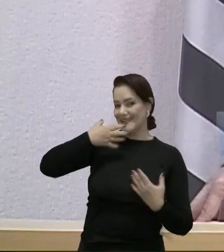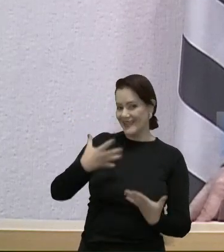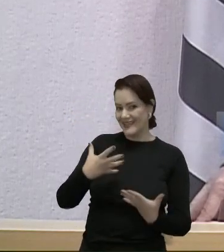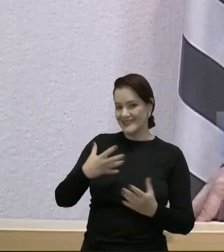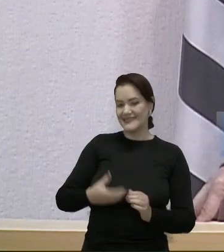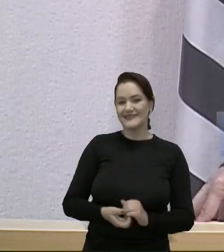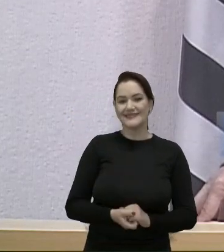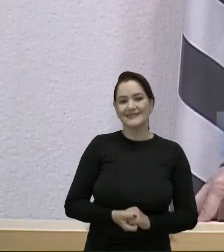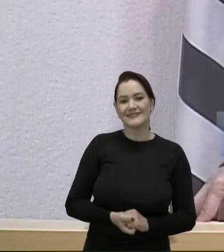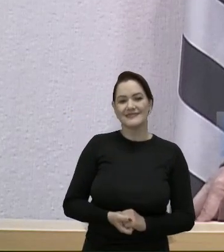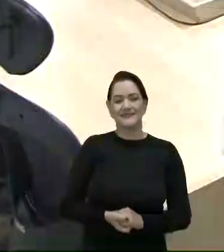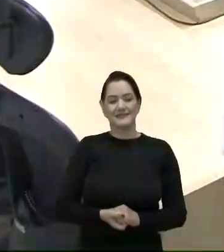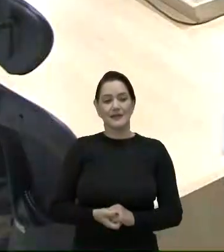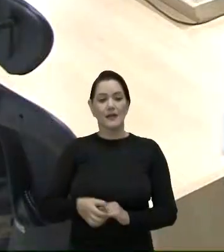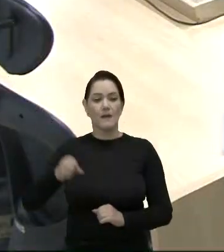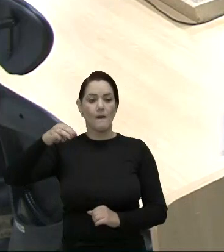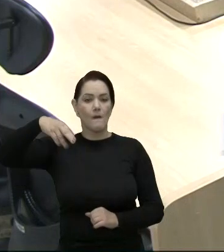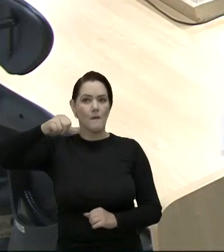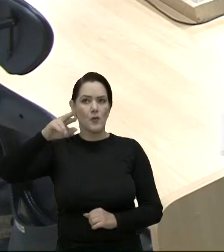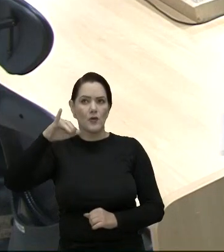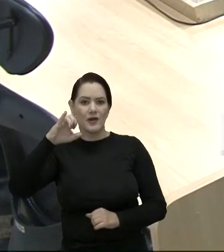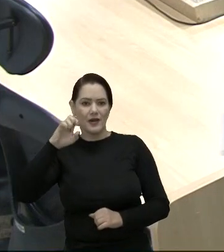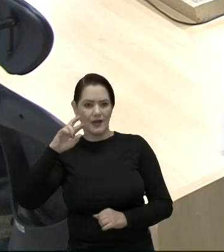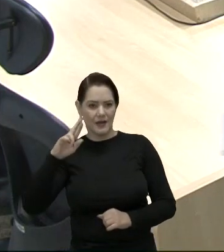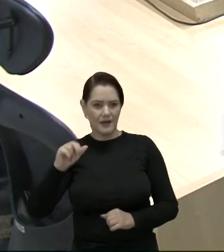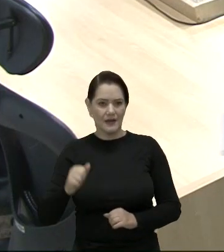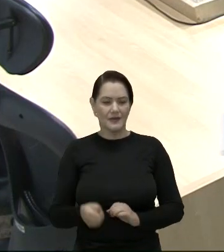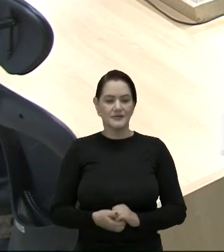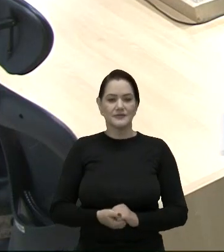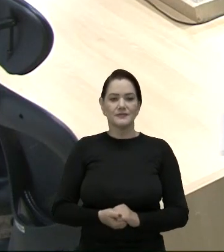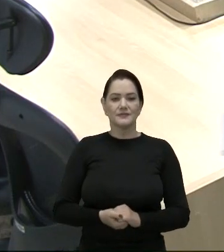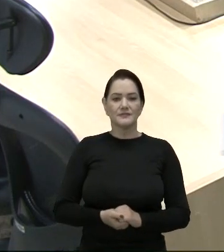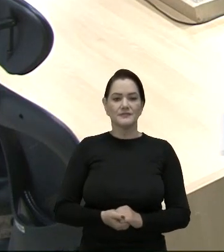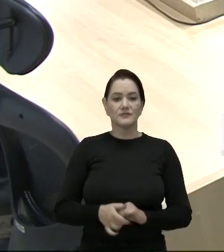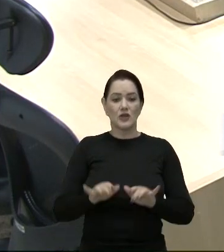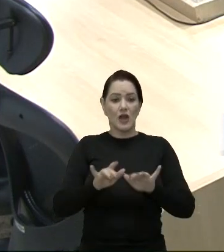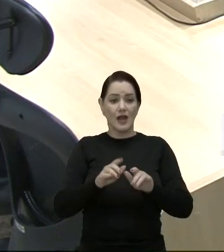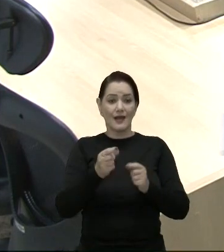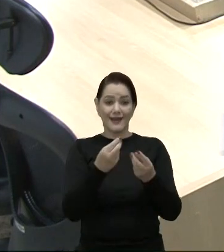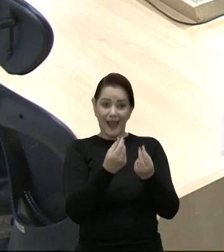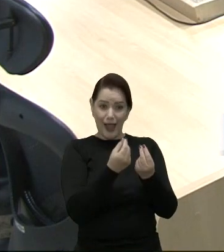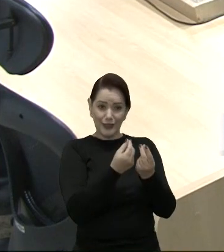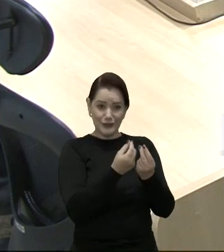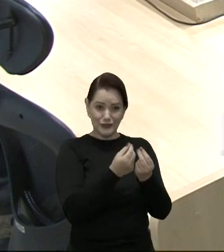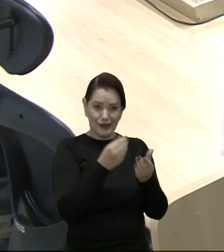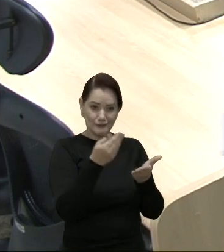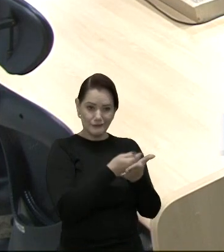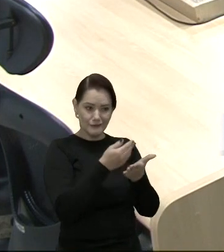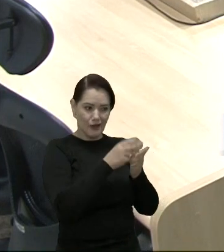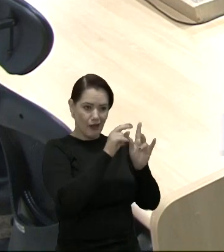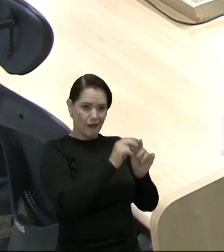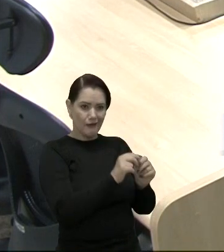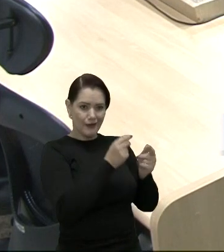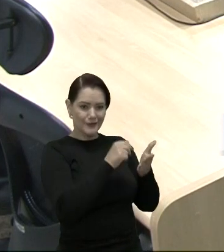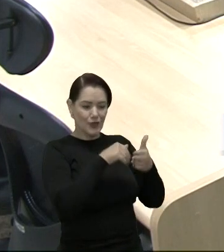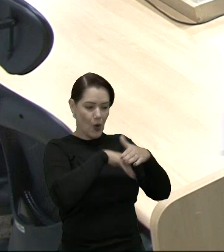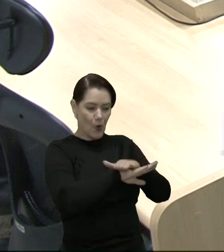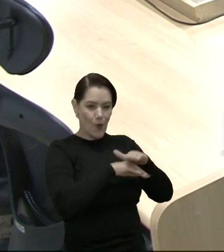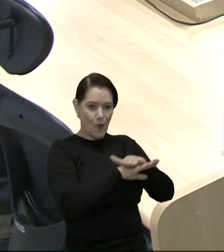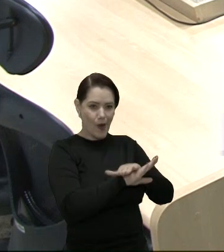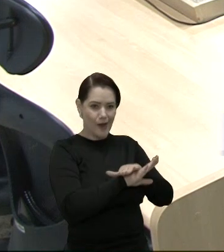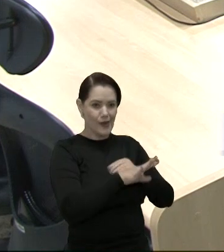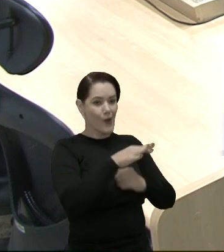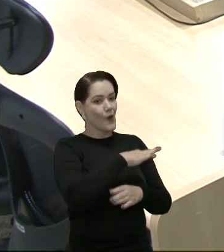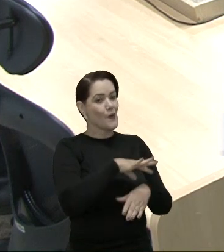Stephanie. Stephanie Moreira Franco Alves, caixa. A mulher que recebe o dinheiro e guarda certinho pro chefe